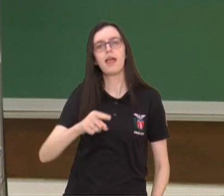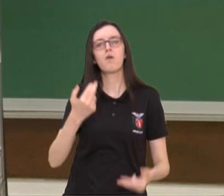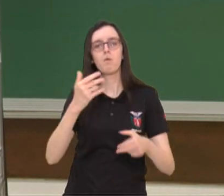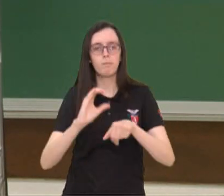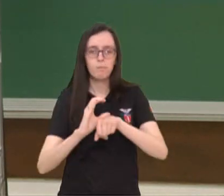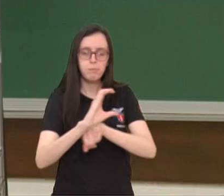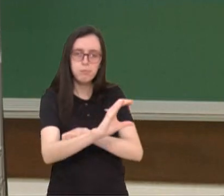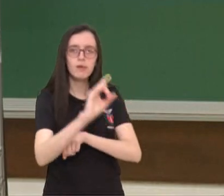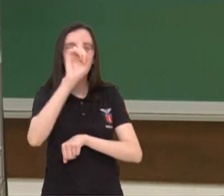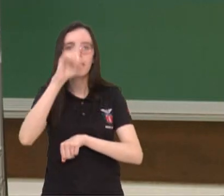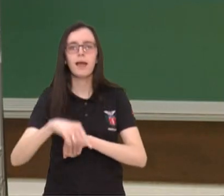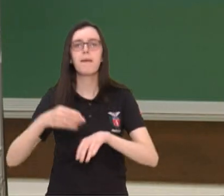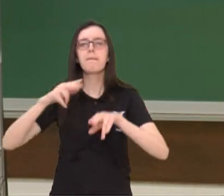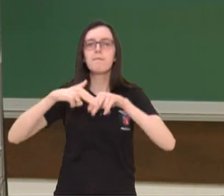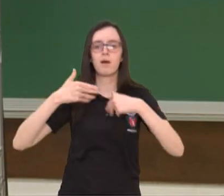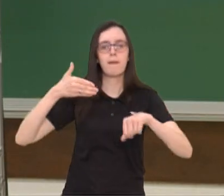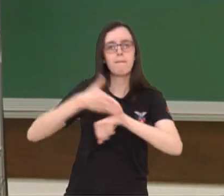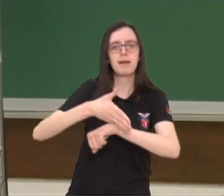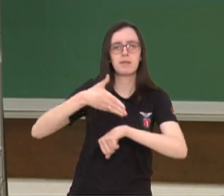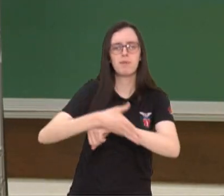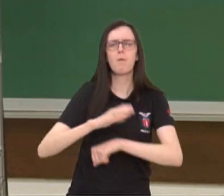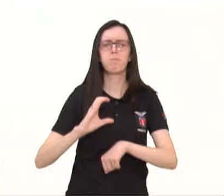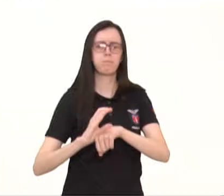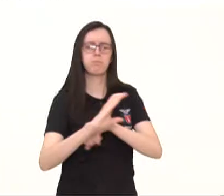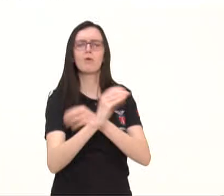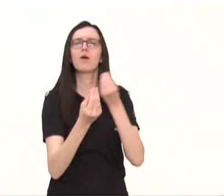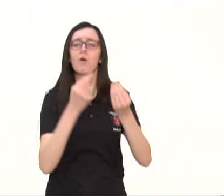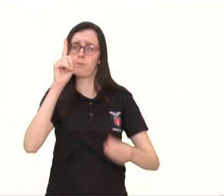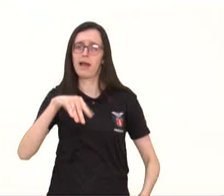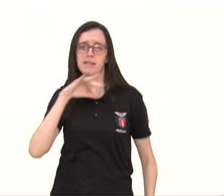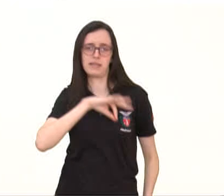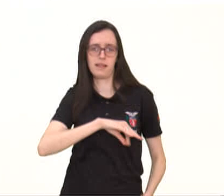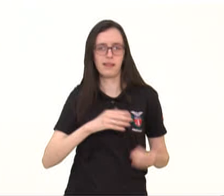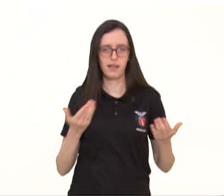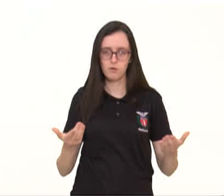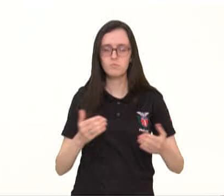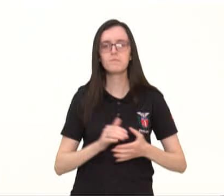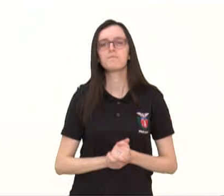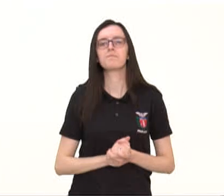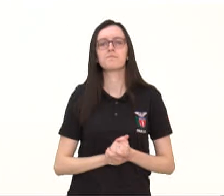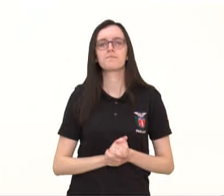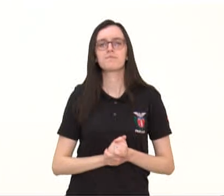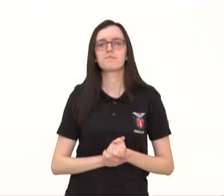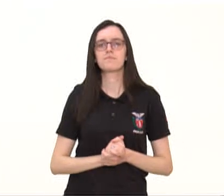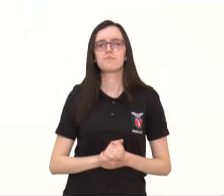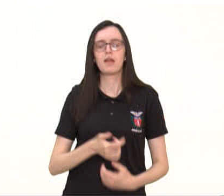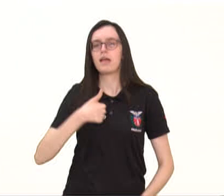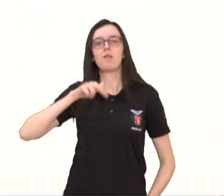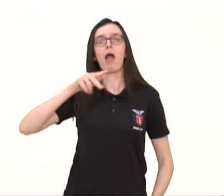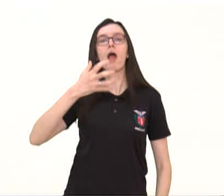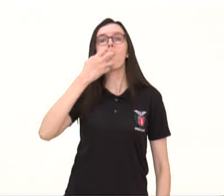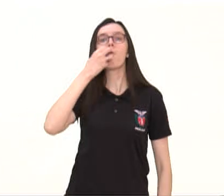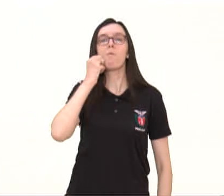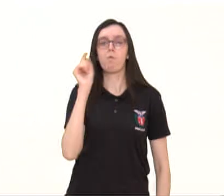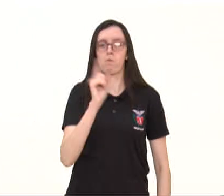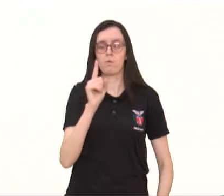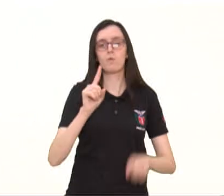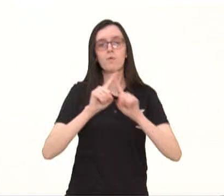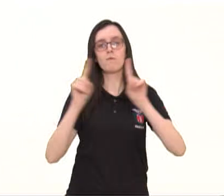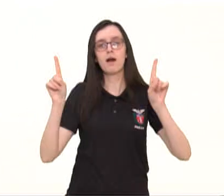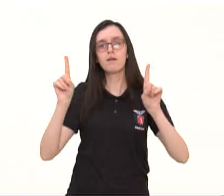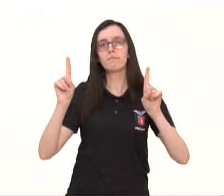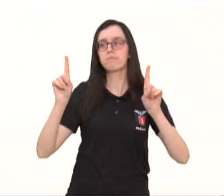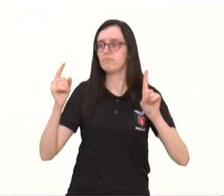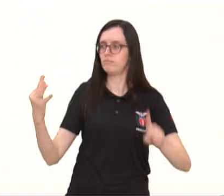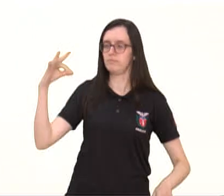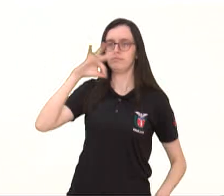participação via os seus salários, Então, ele não compartilha do lucro em si, mas